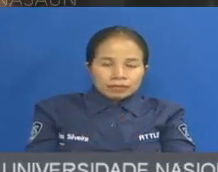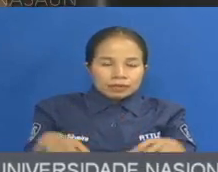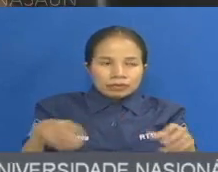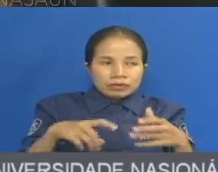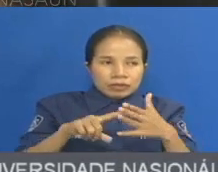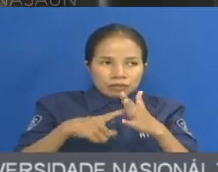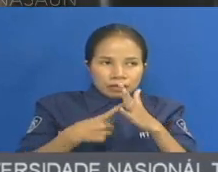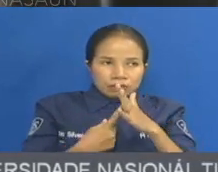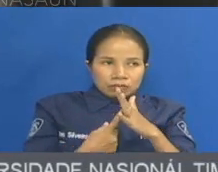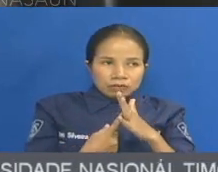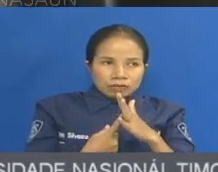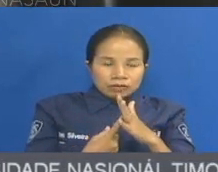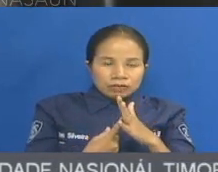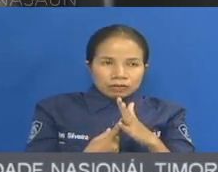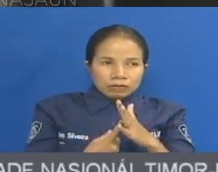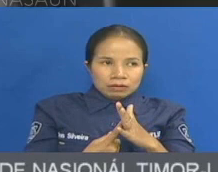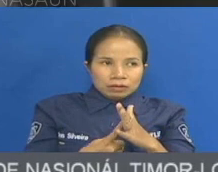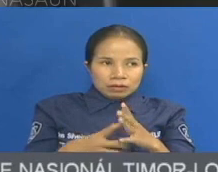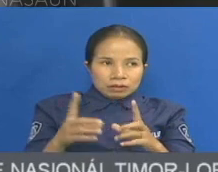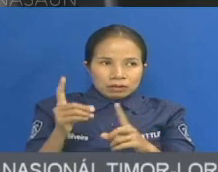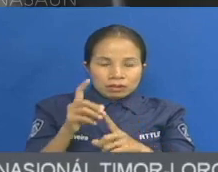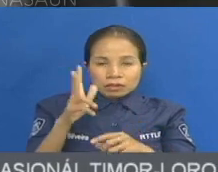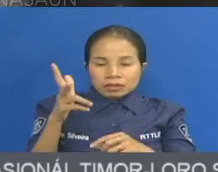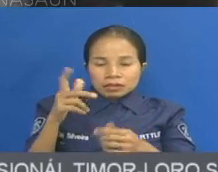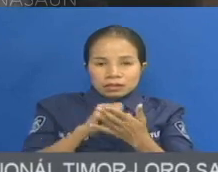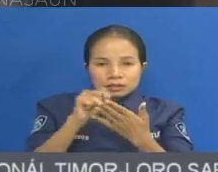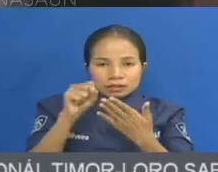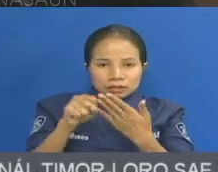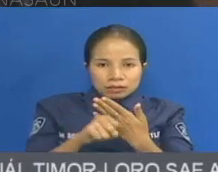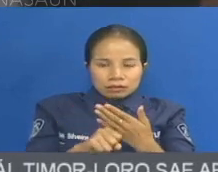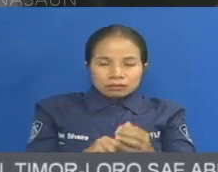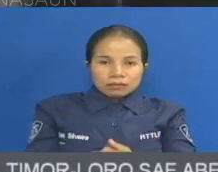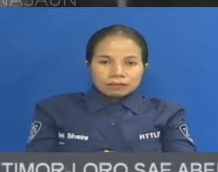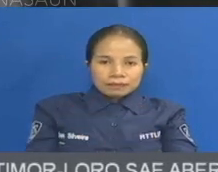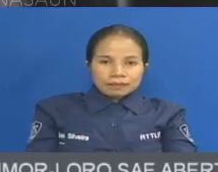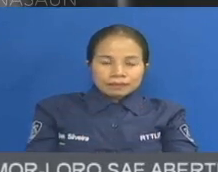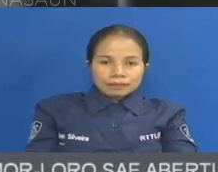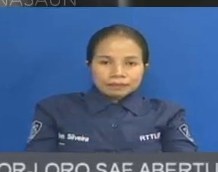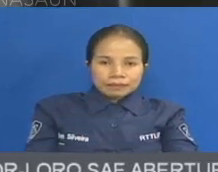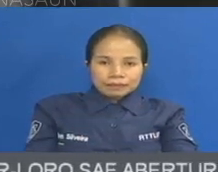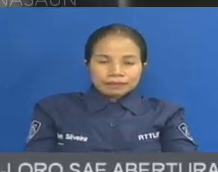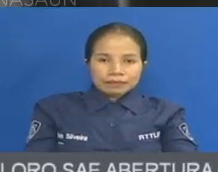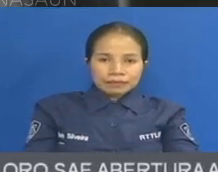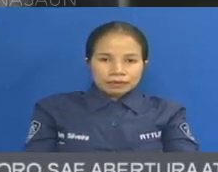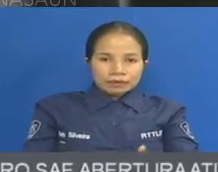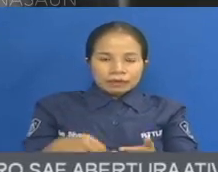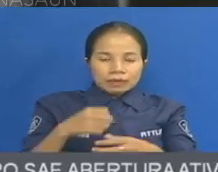cresce ia dia 30 de setembro, assim é que a contrato.